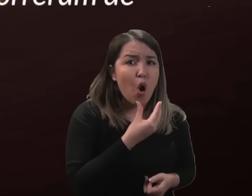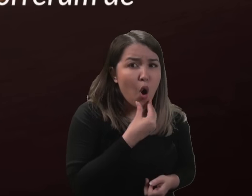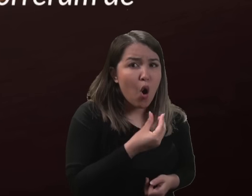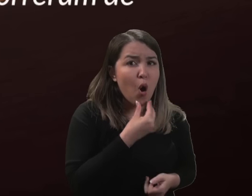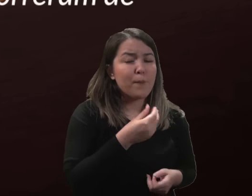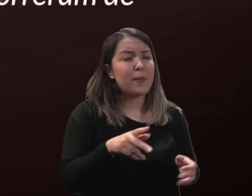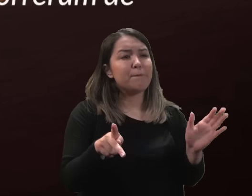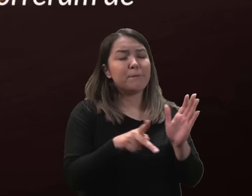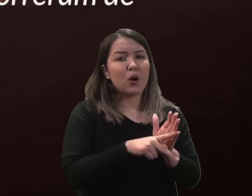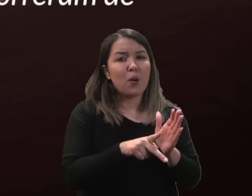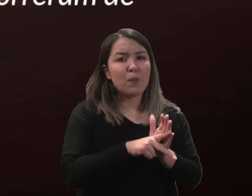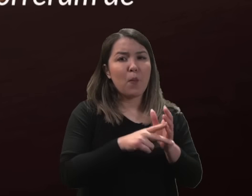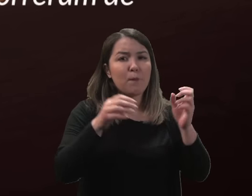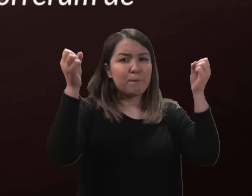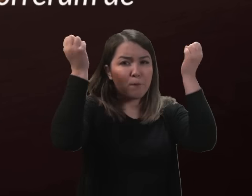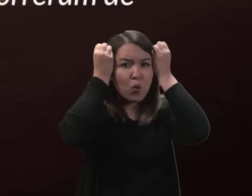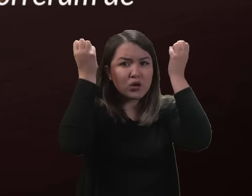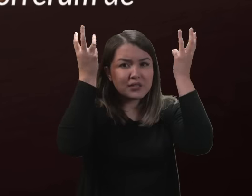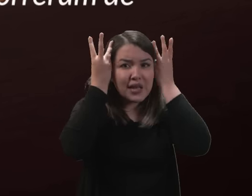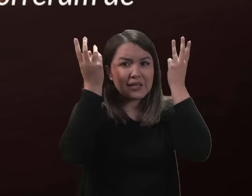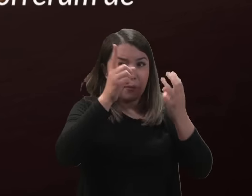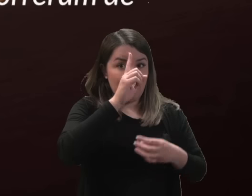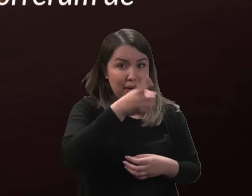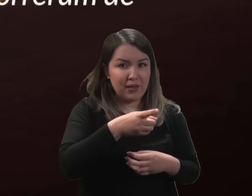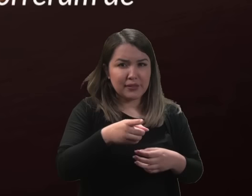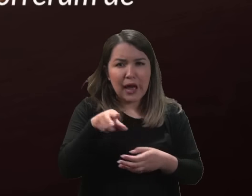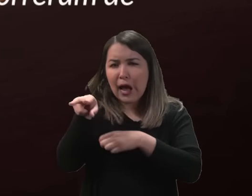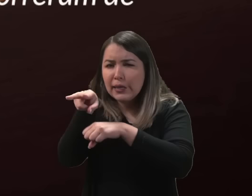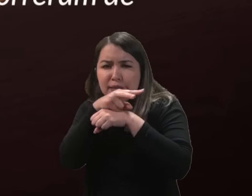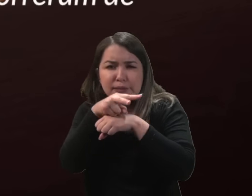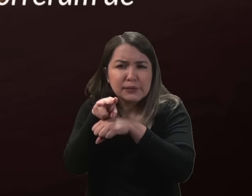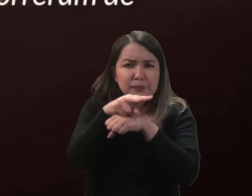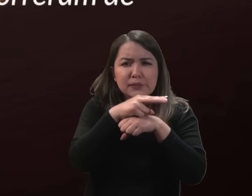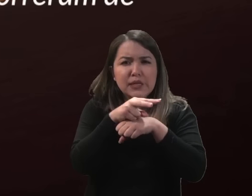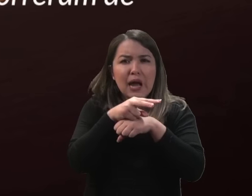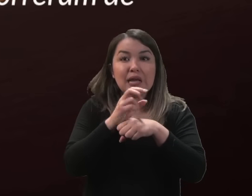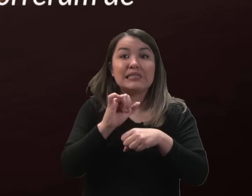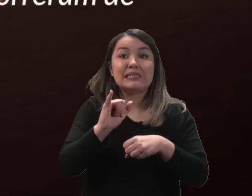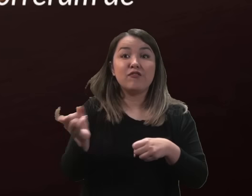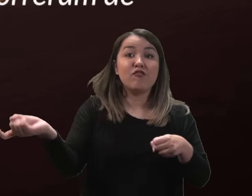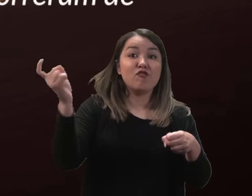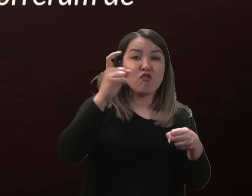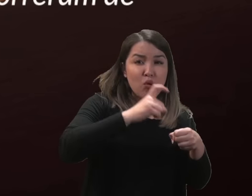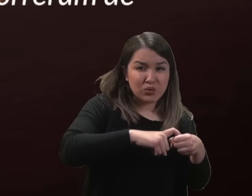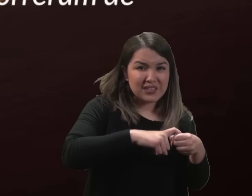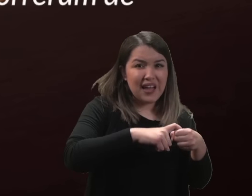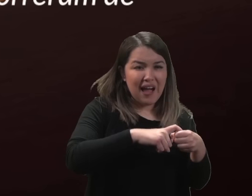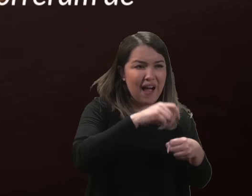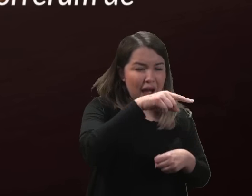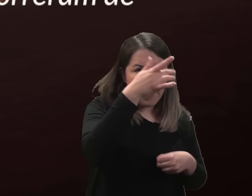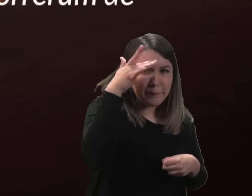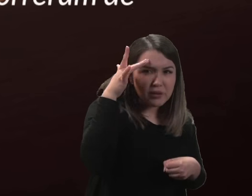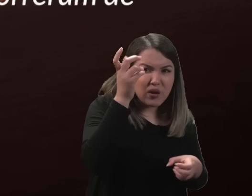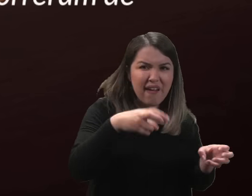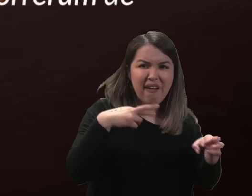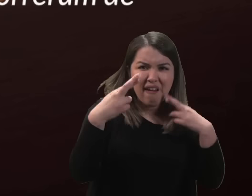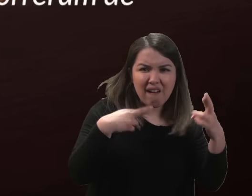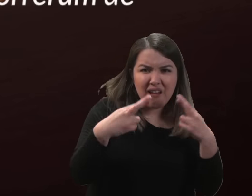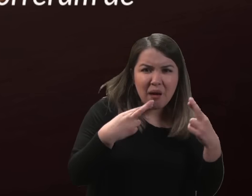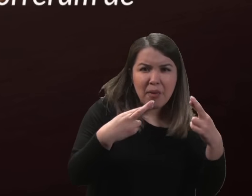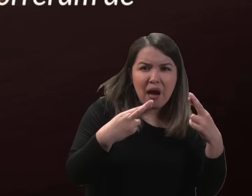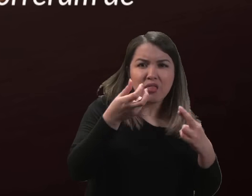Moisés mandara espiar a terra e que voltando fizeram murmurar toda a congregação contra ele infamando a